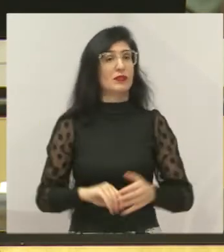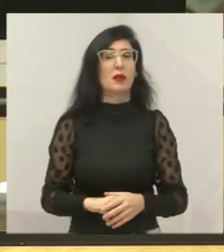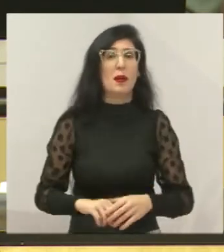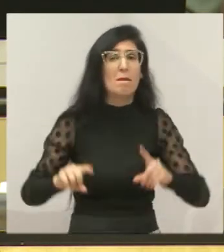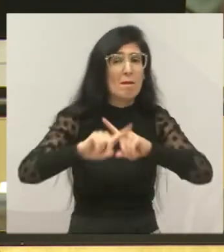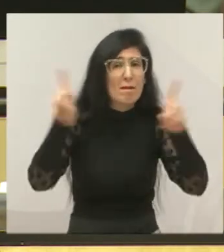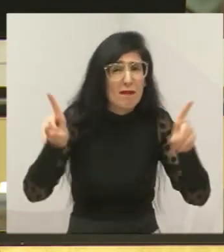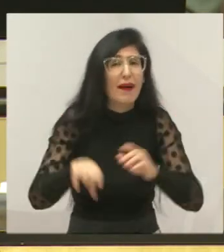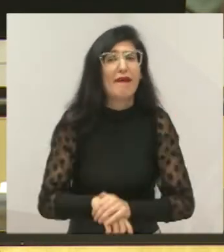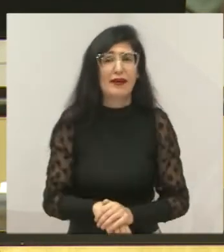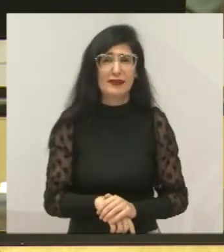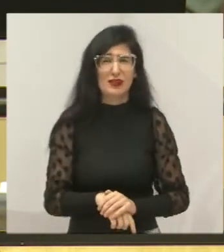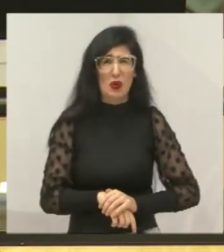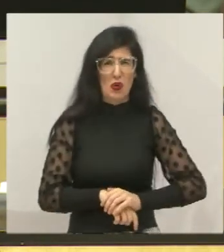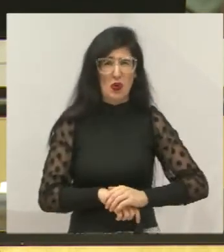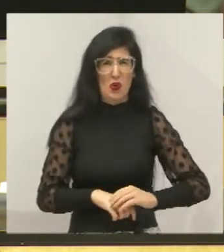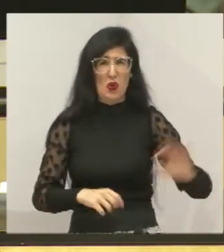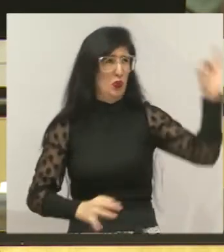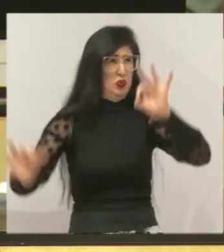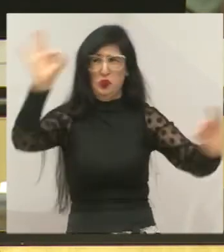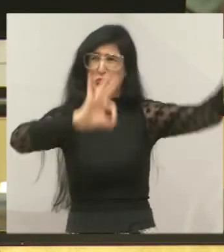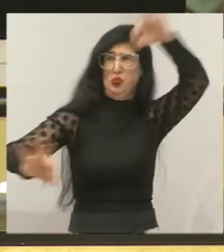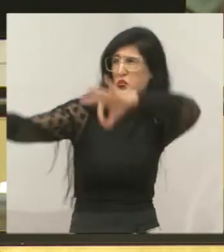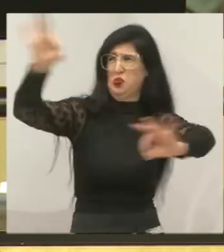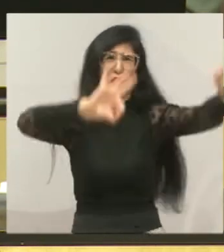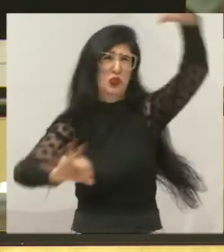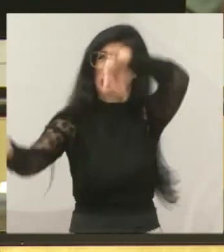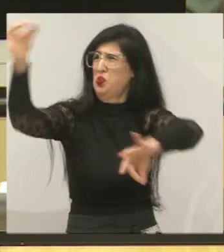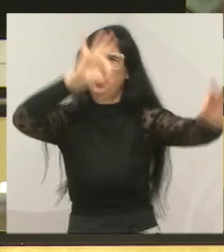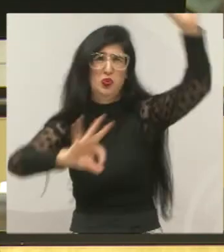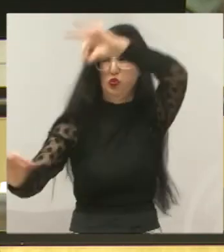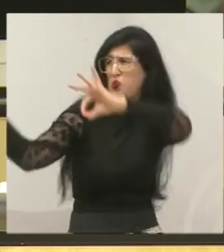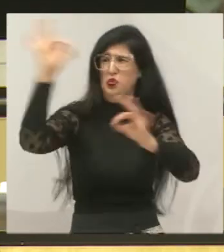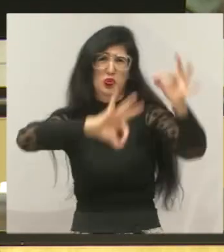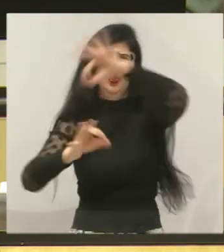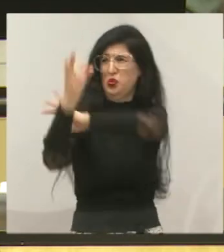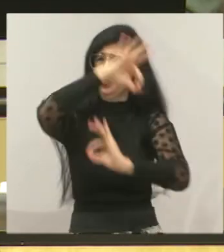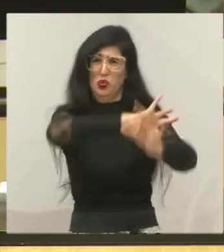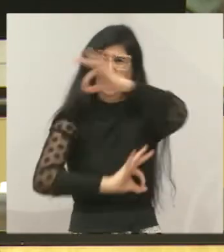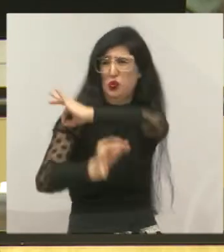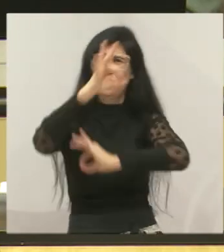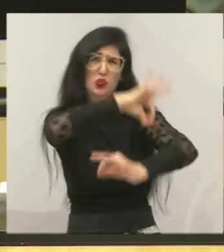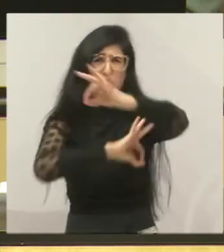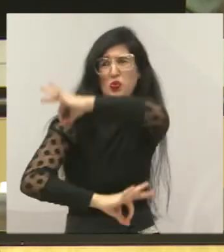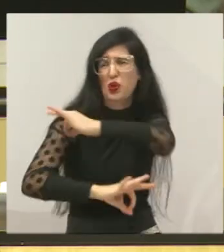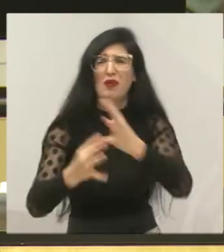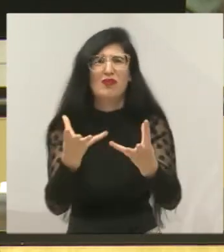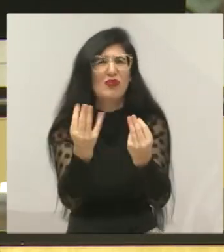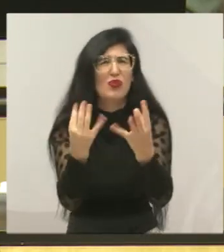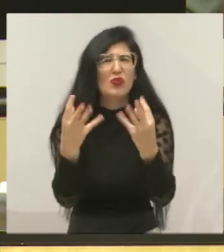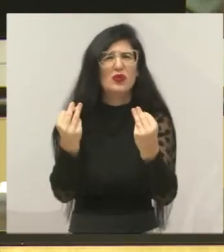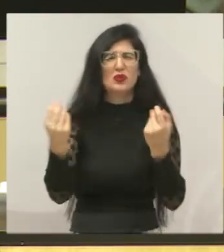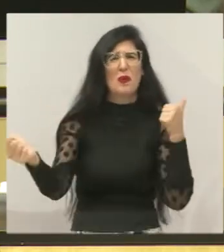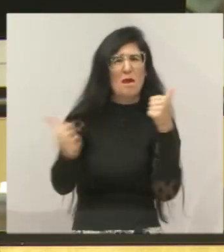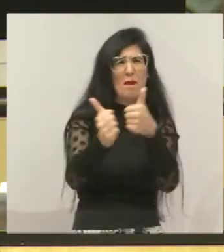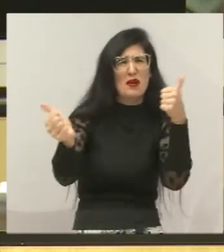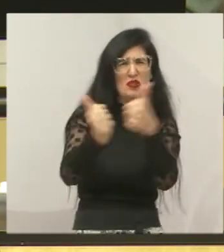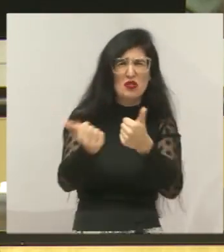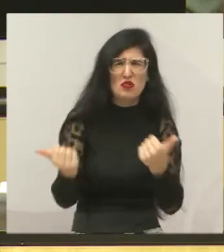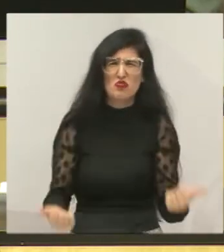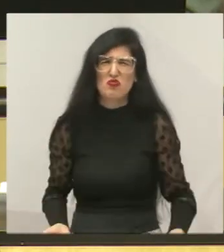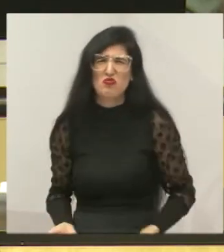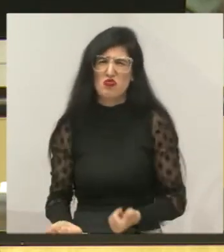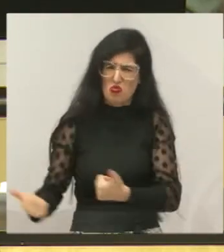proliferação generalizada e um número significativo de reclamações de munícipes que residem próximas às áreas de várzea, córregos e à margem do